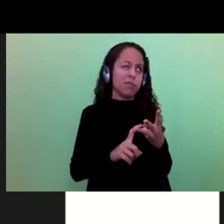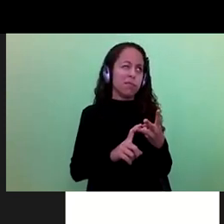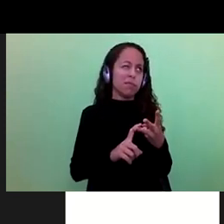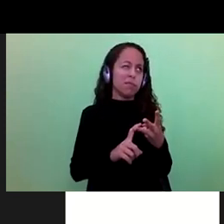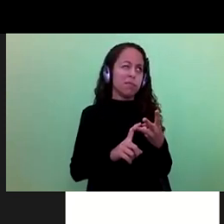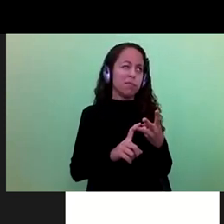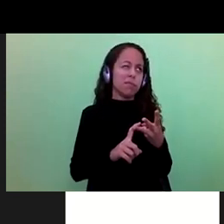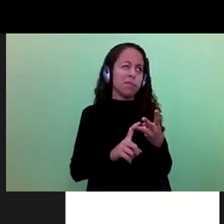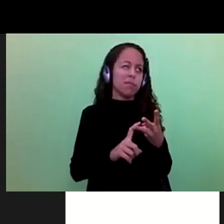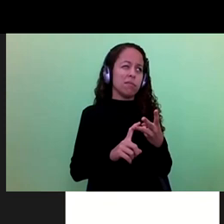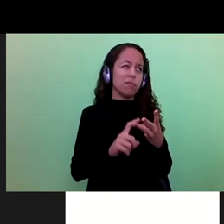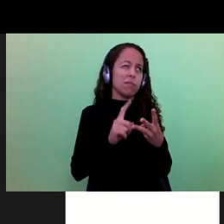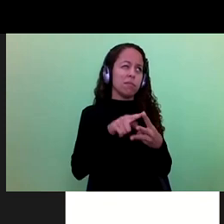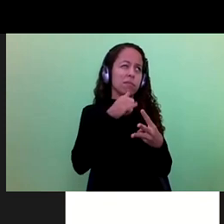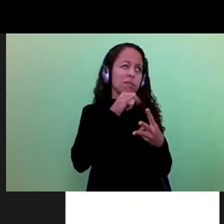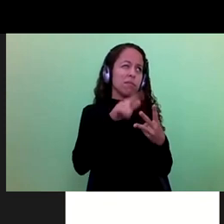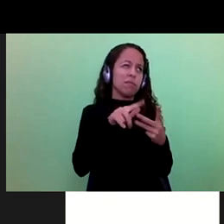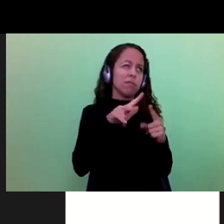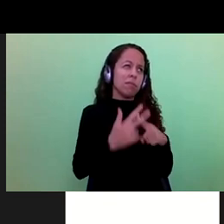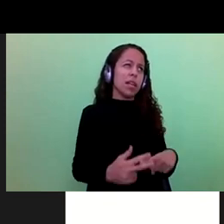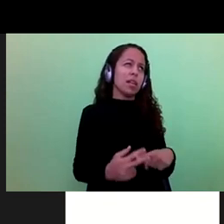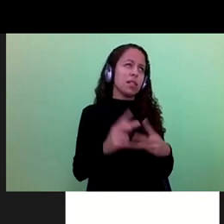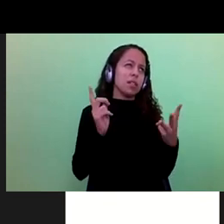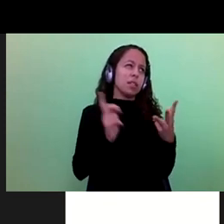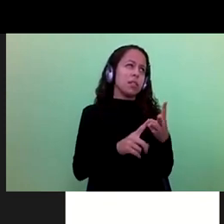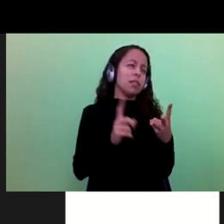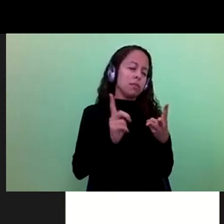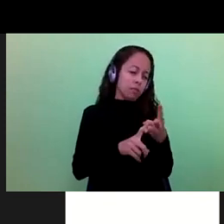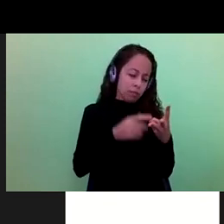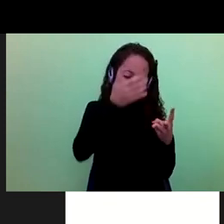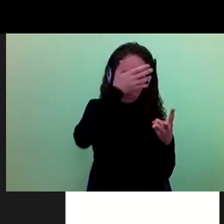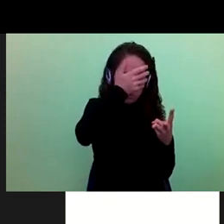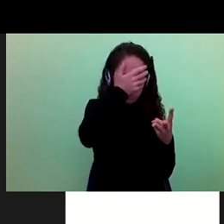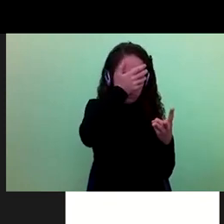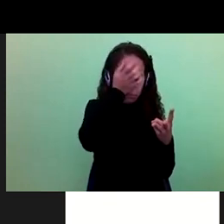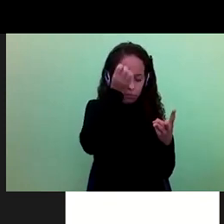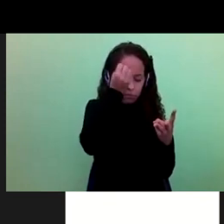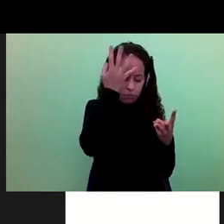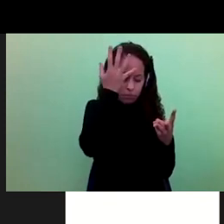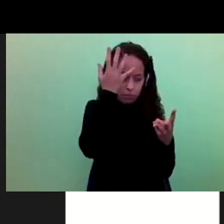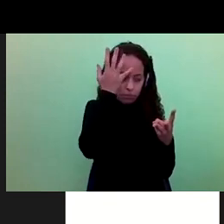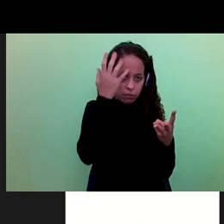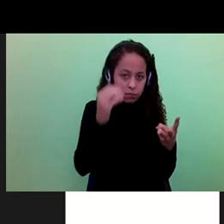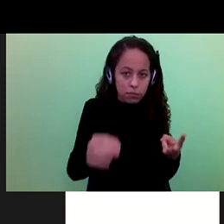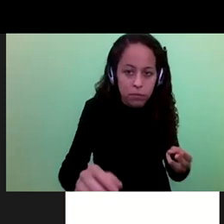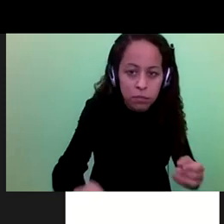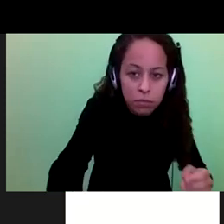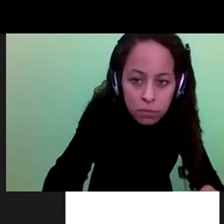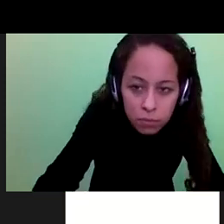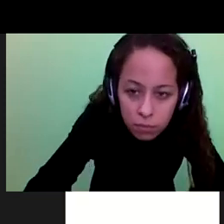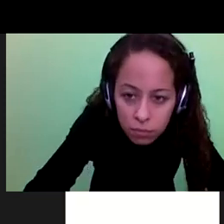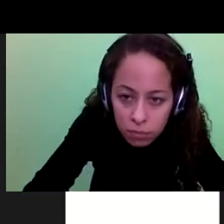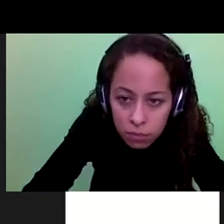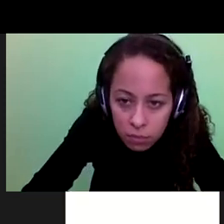e elétrica, mecânica, e tem mais um componente, um professor que eu esqueci. Mas a lógica